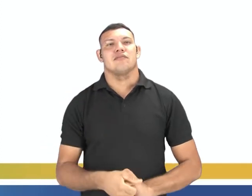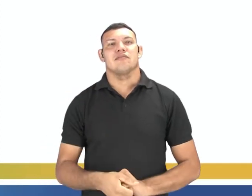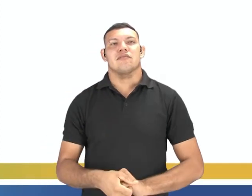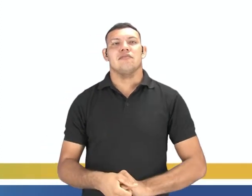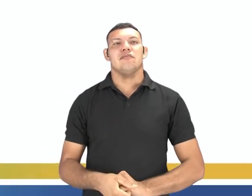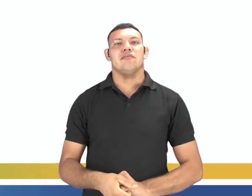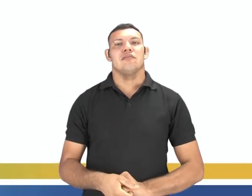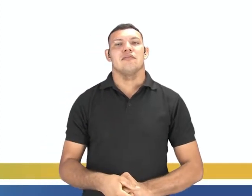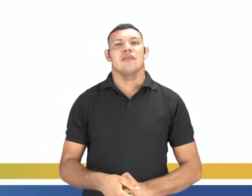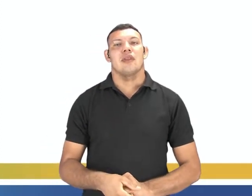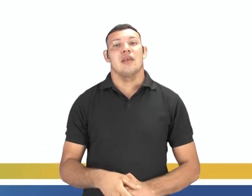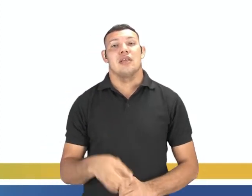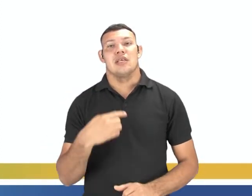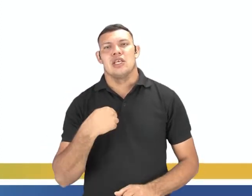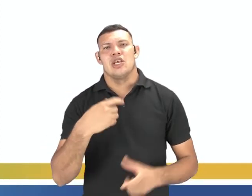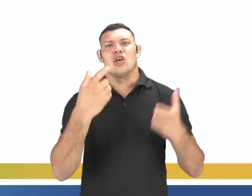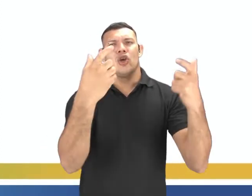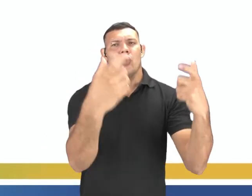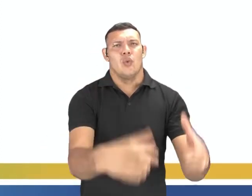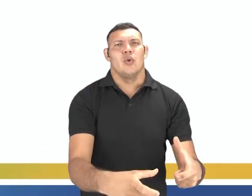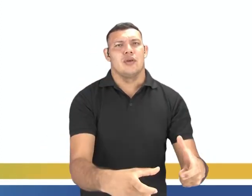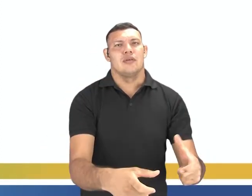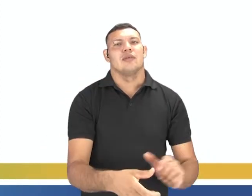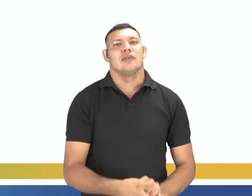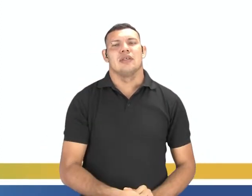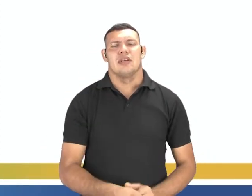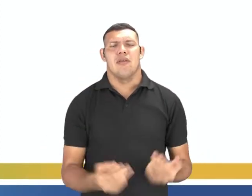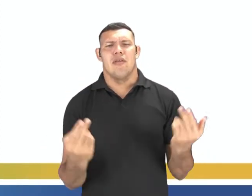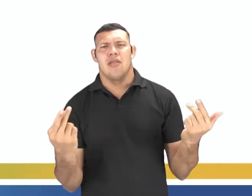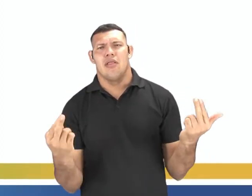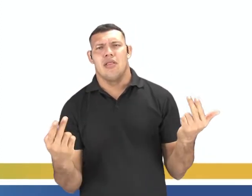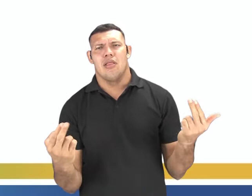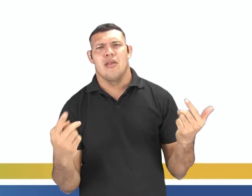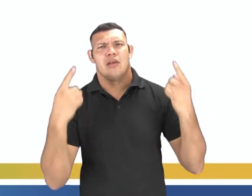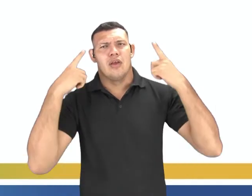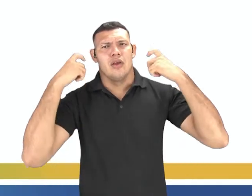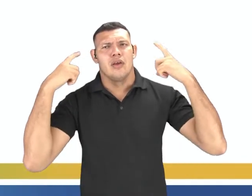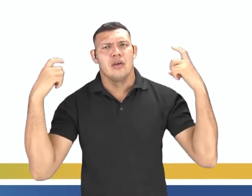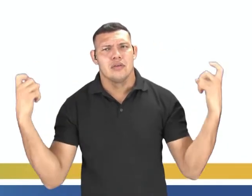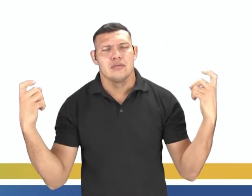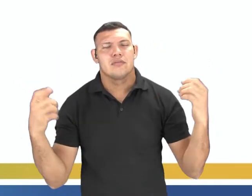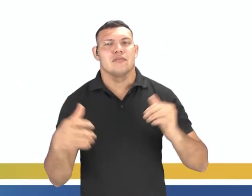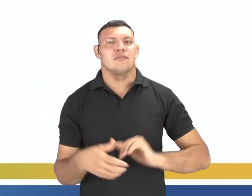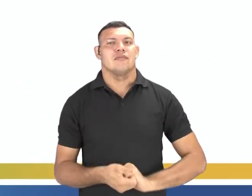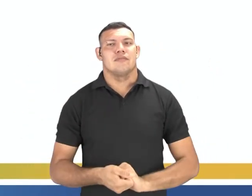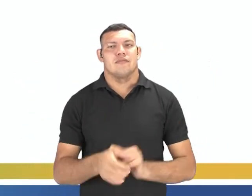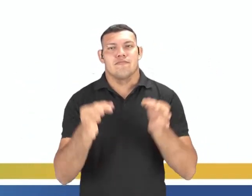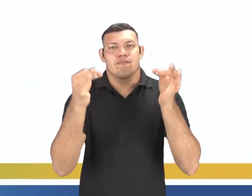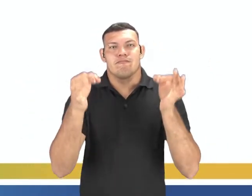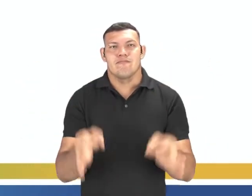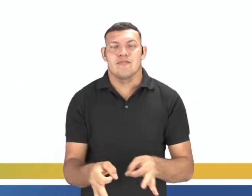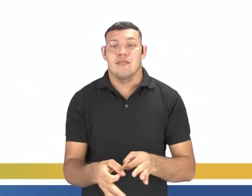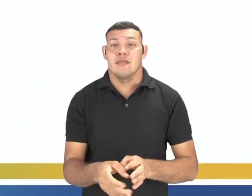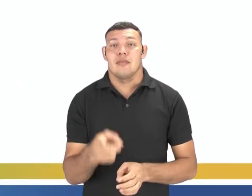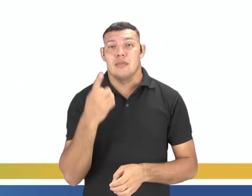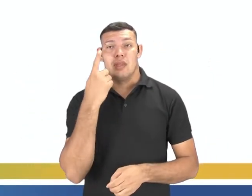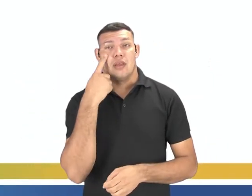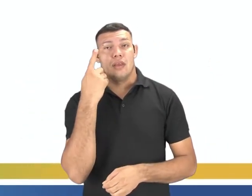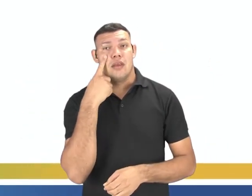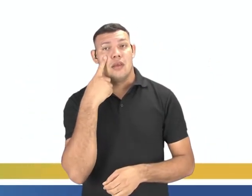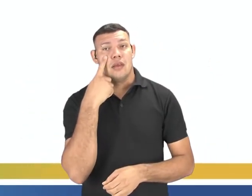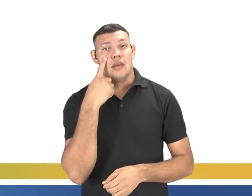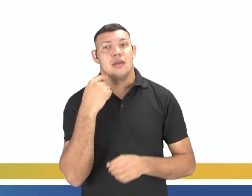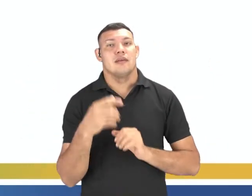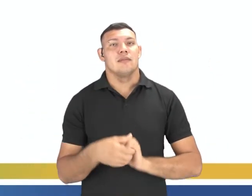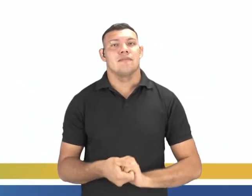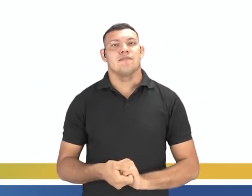de almoxarifado. Vai soar do mesmo jeito, certo? Então, e se